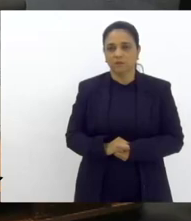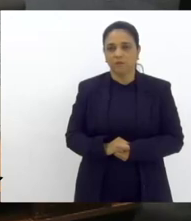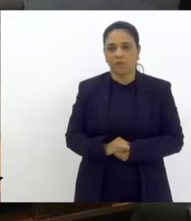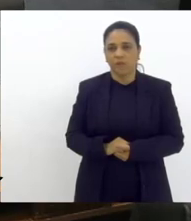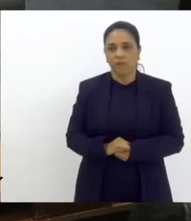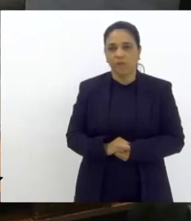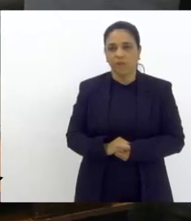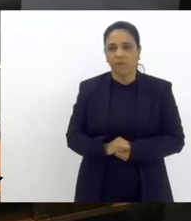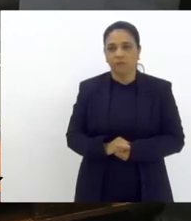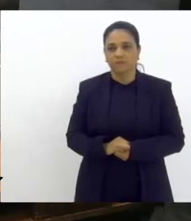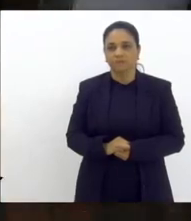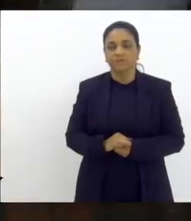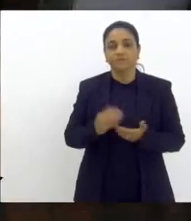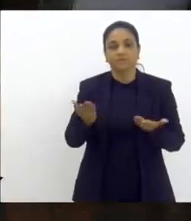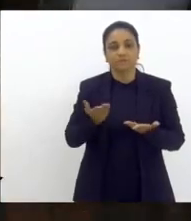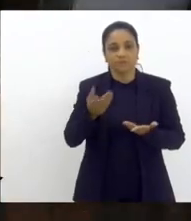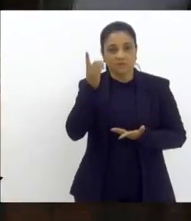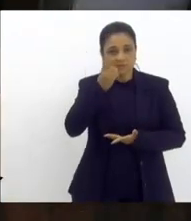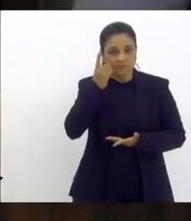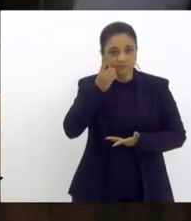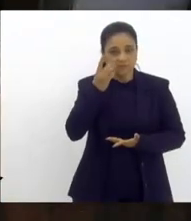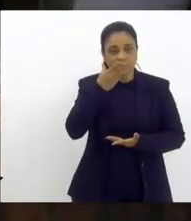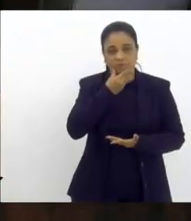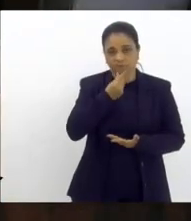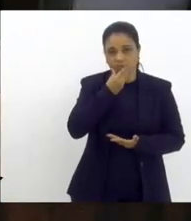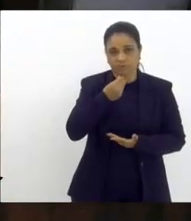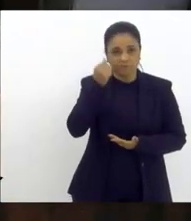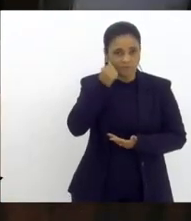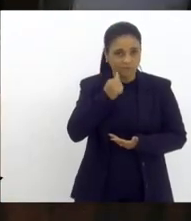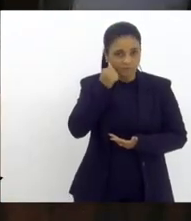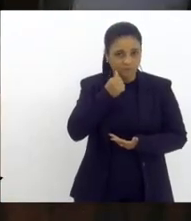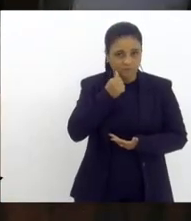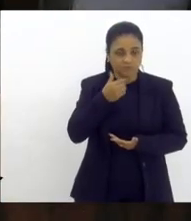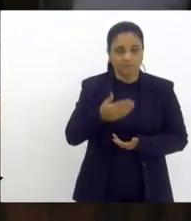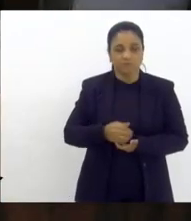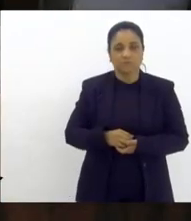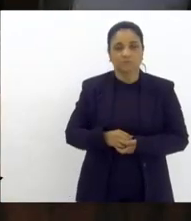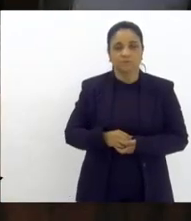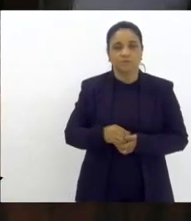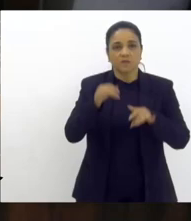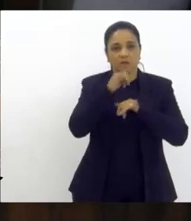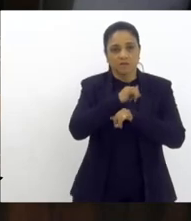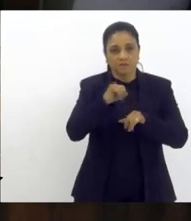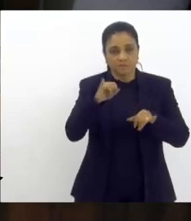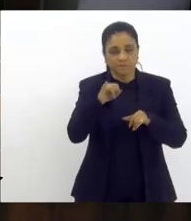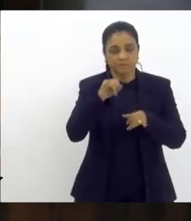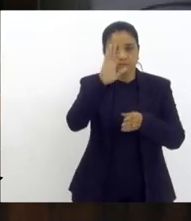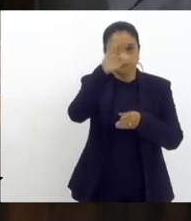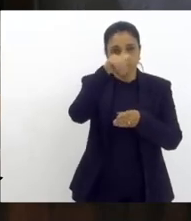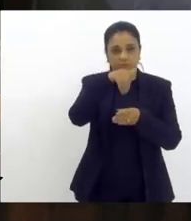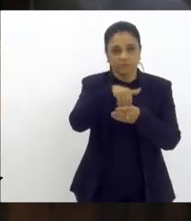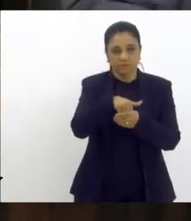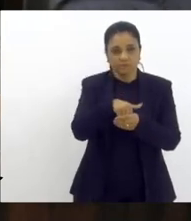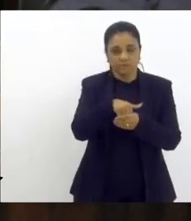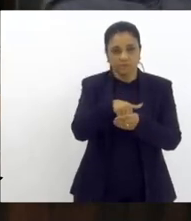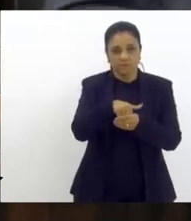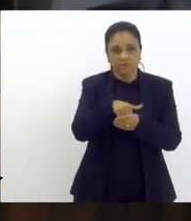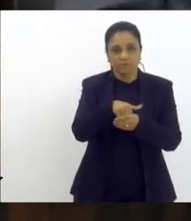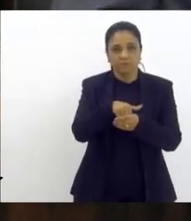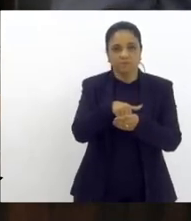pediria senhores e senhoras deputadas a declaração de votos só se ao final